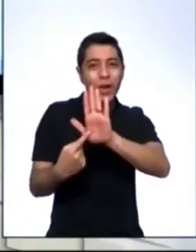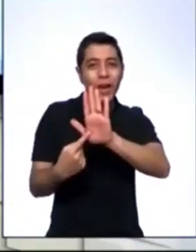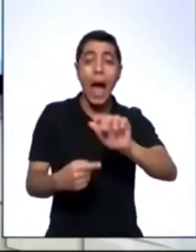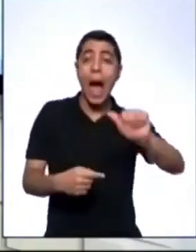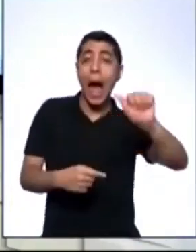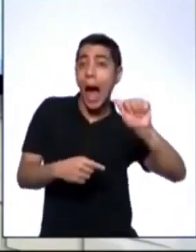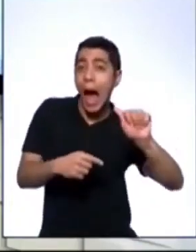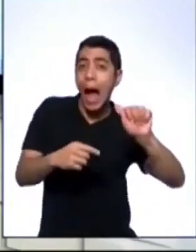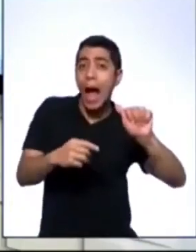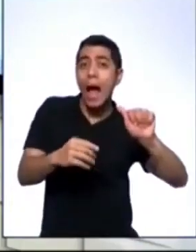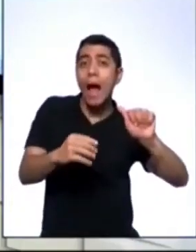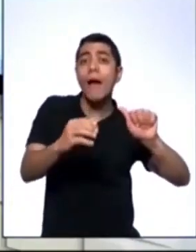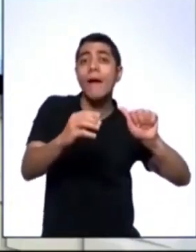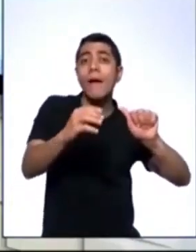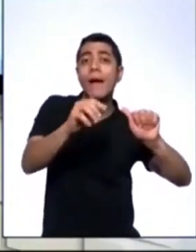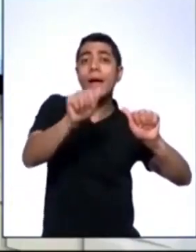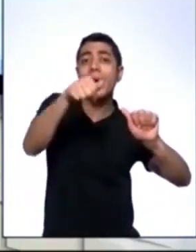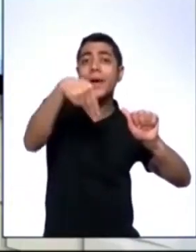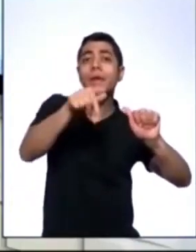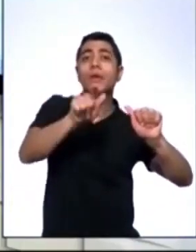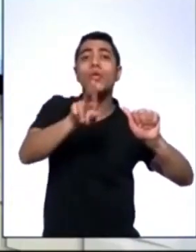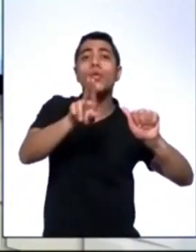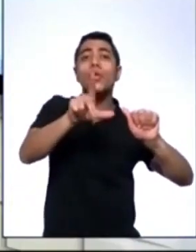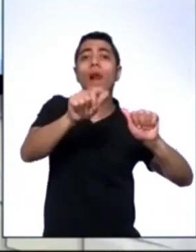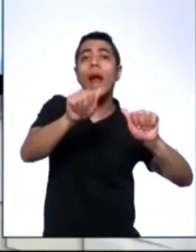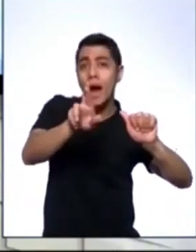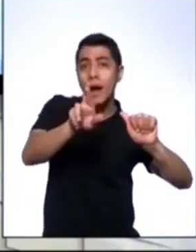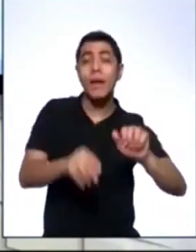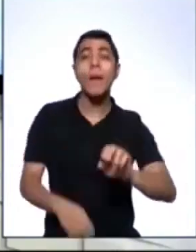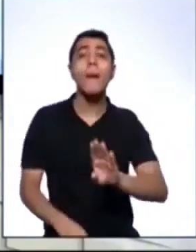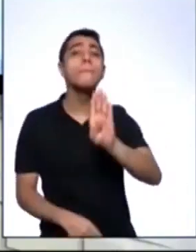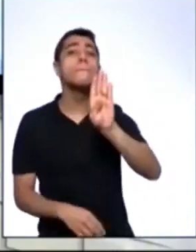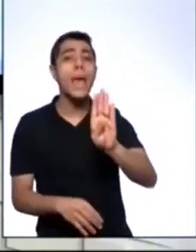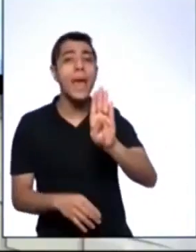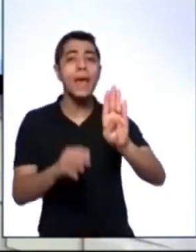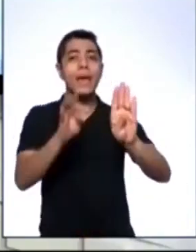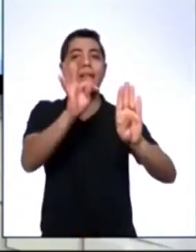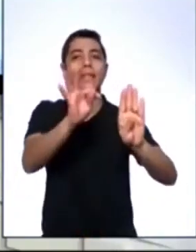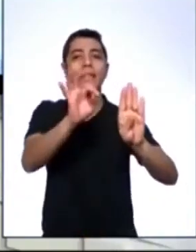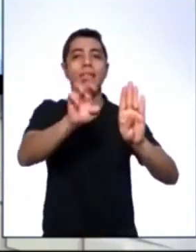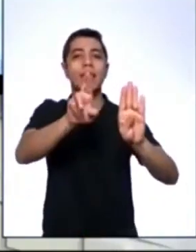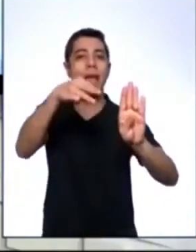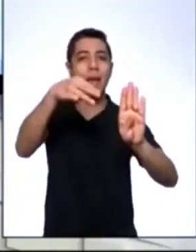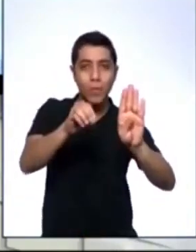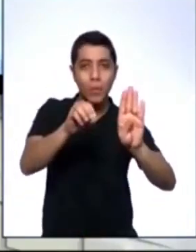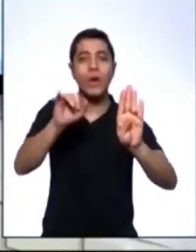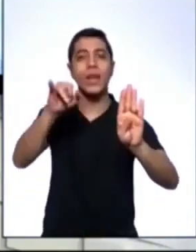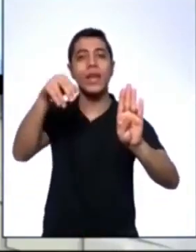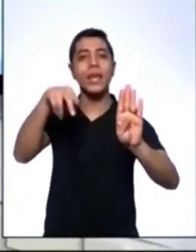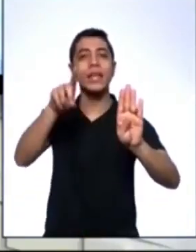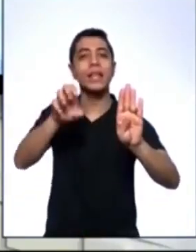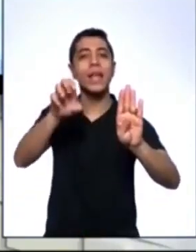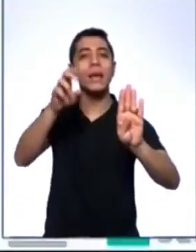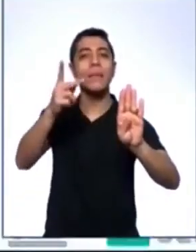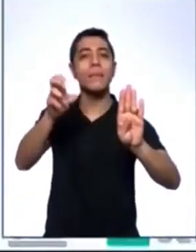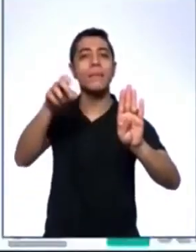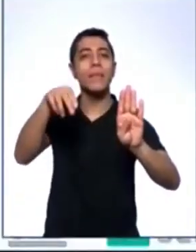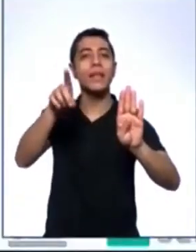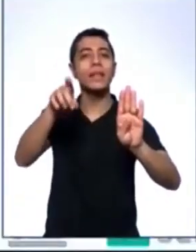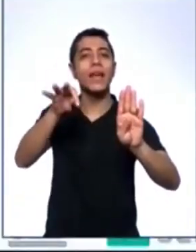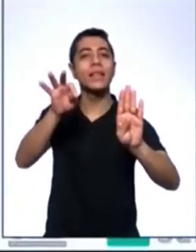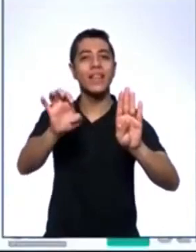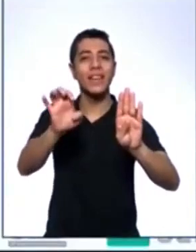coisa que a gente eu vou lá e você falou que o bicho é uma terminei pendente então então quer dizer aqui que o bebo ali menos dois é